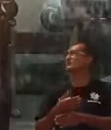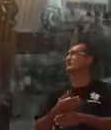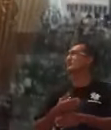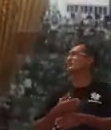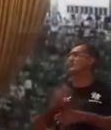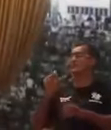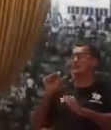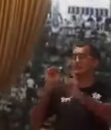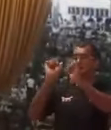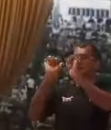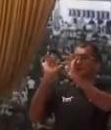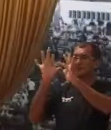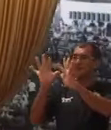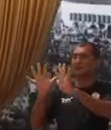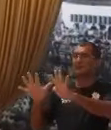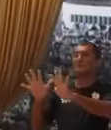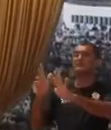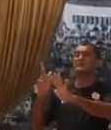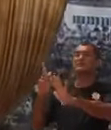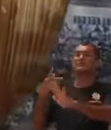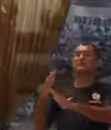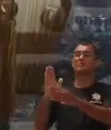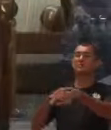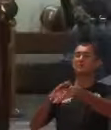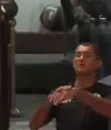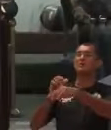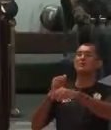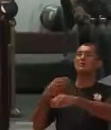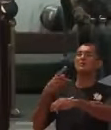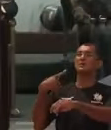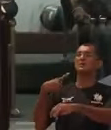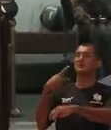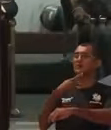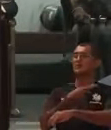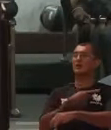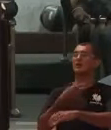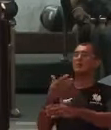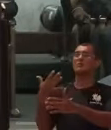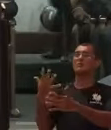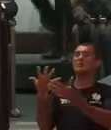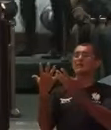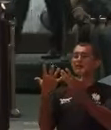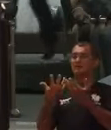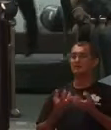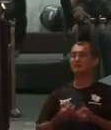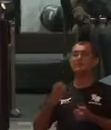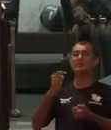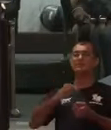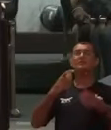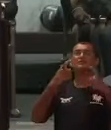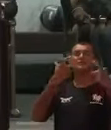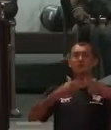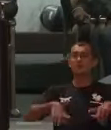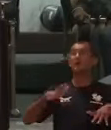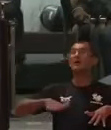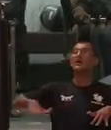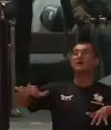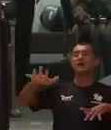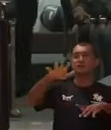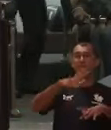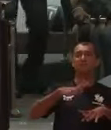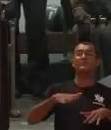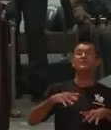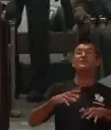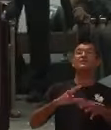suas mãos sacerdotais, pastorais, ministeriais sobre mim, me acolhendo nesse santuário,